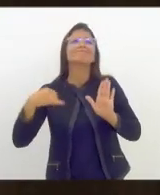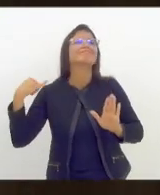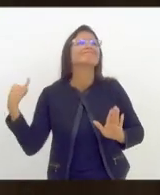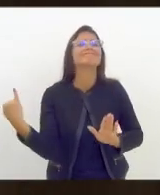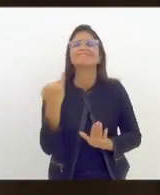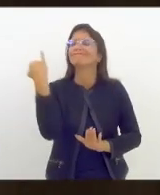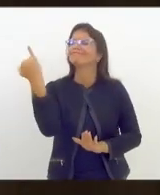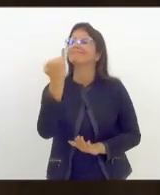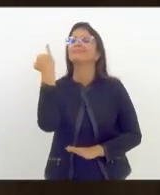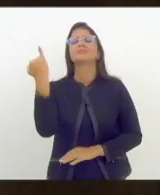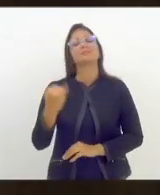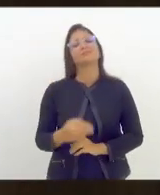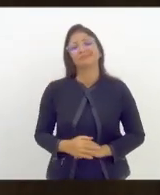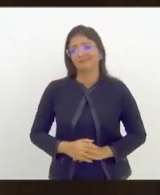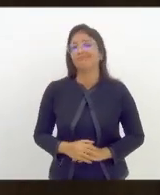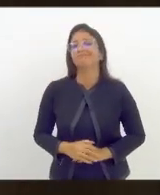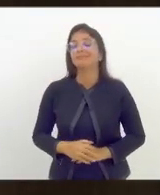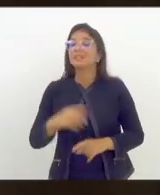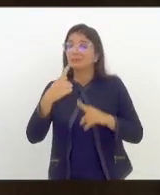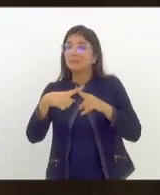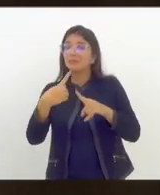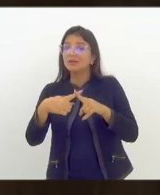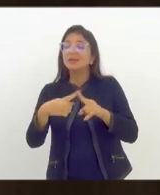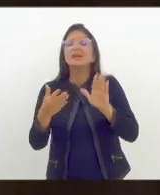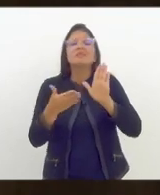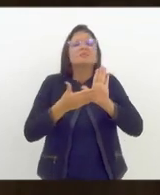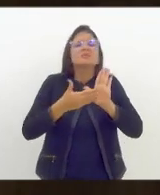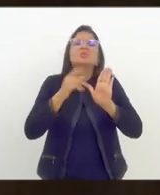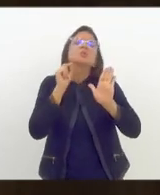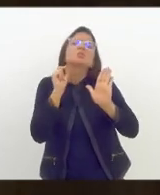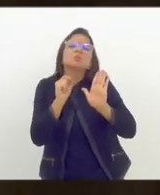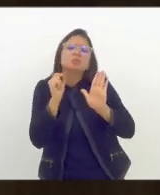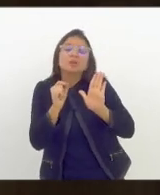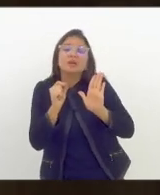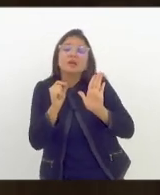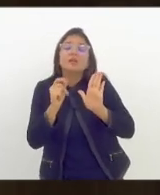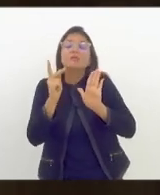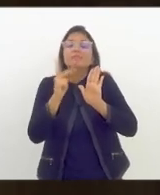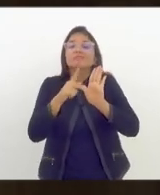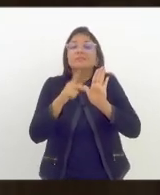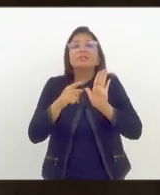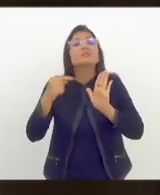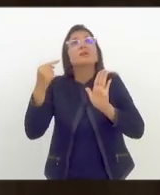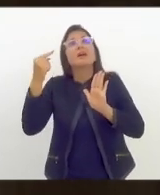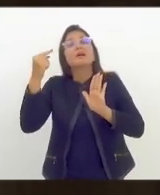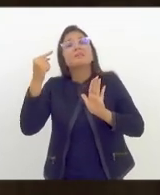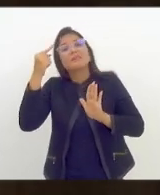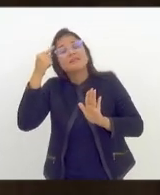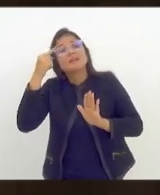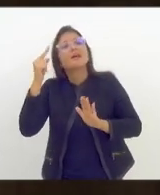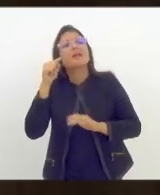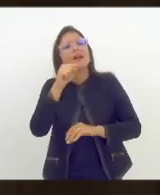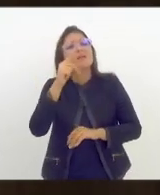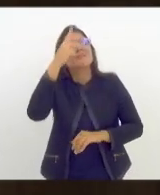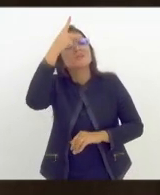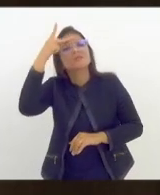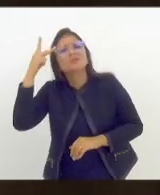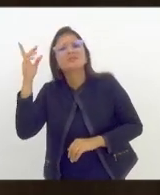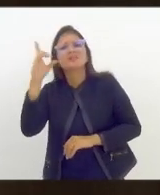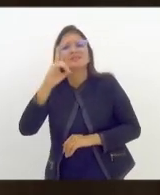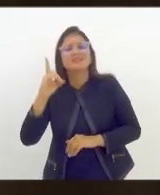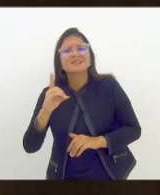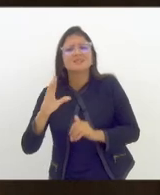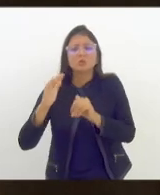Alexandre Knoploch, porque, na verdade, ele quer estabelecer uma identificação às pessoas com deficiências ocultas. E